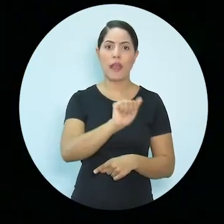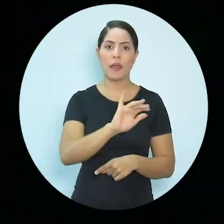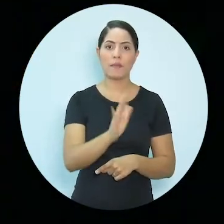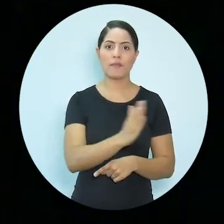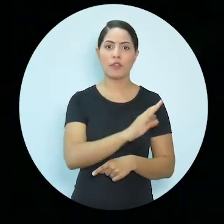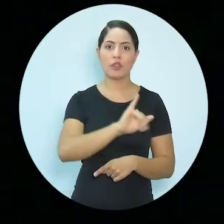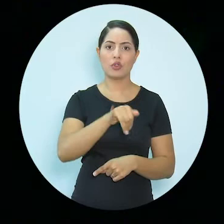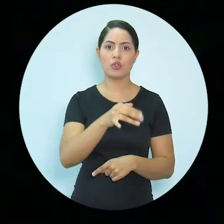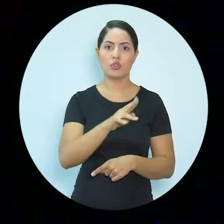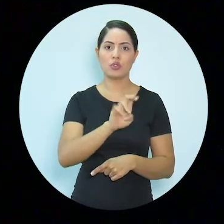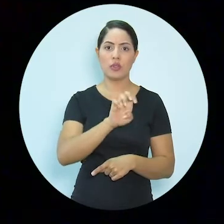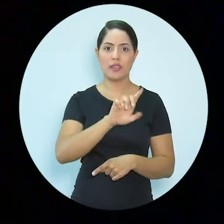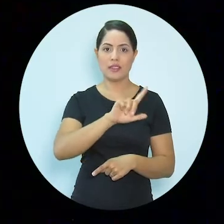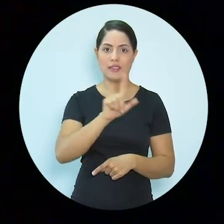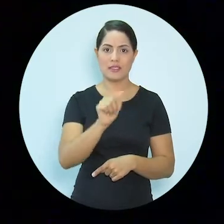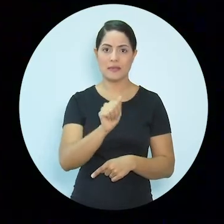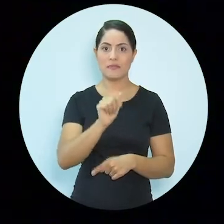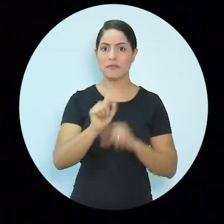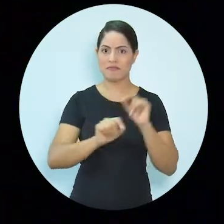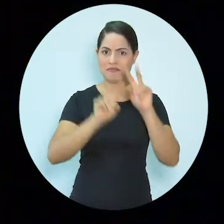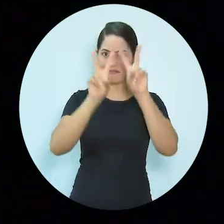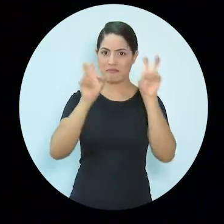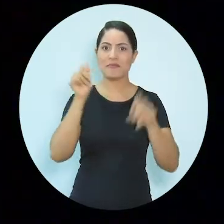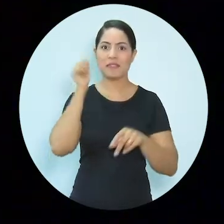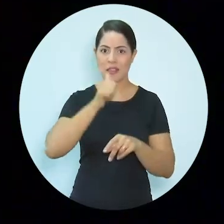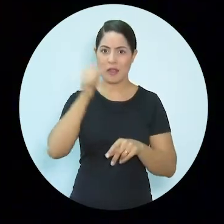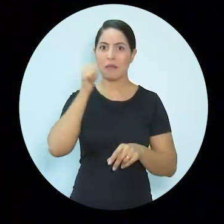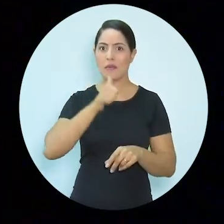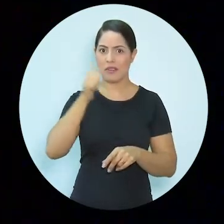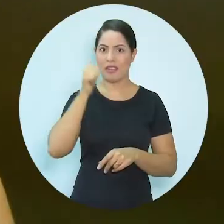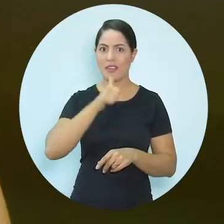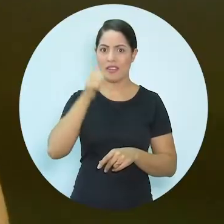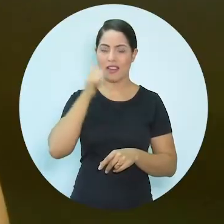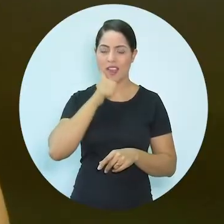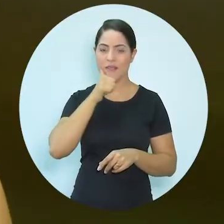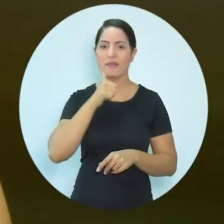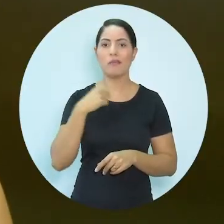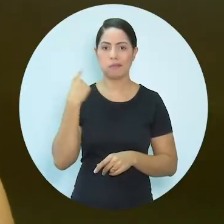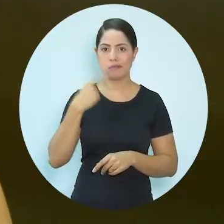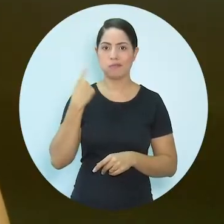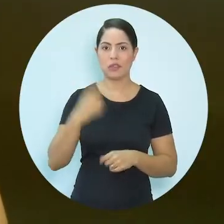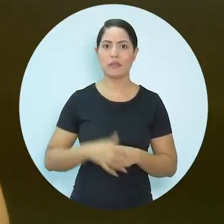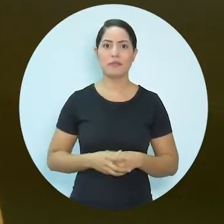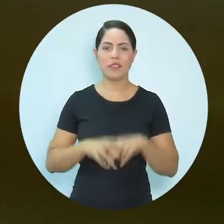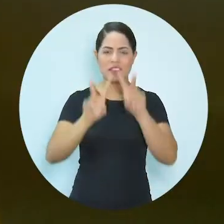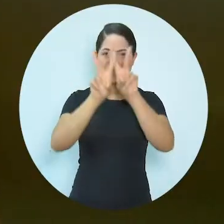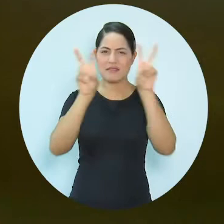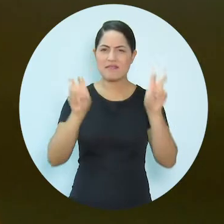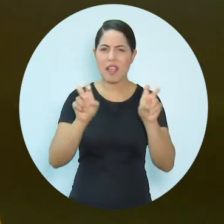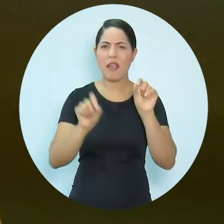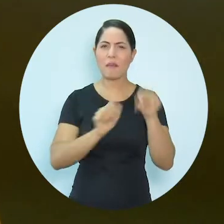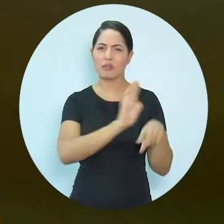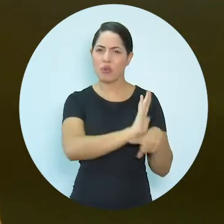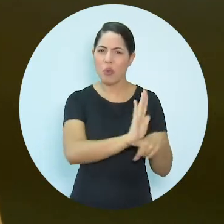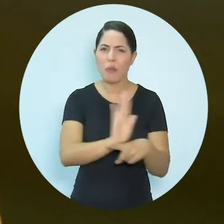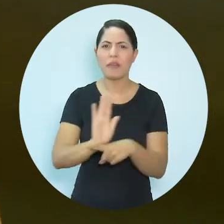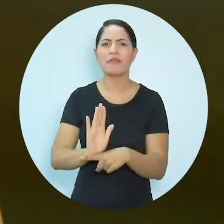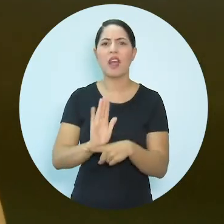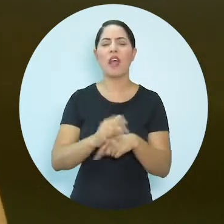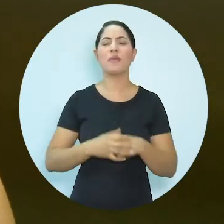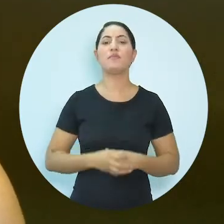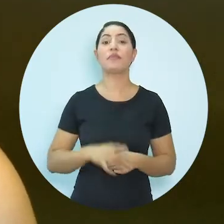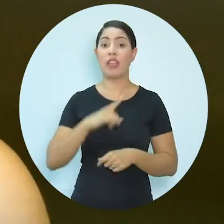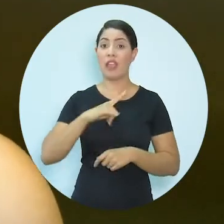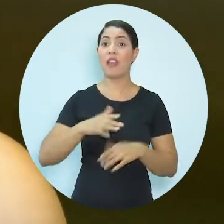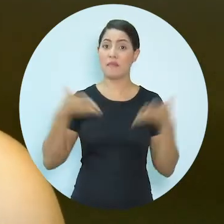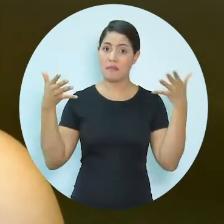A Juíza. A iniciativa foi da Comissão Nacional da Mulher Advogada. O projeto de exibição do documentário A Juíza nasceu de